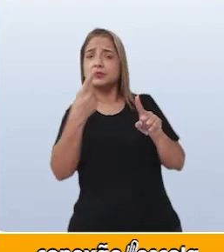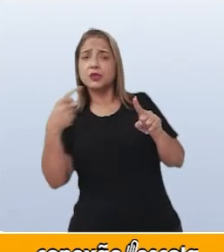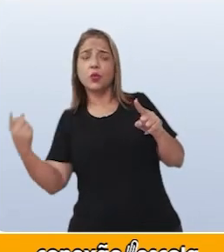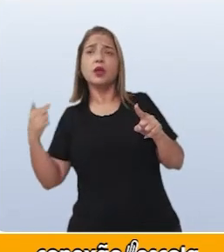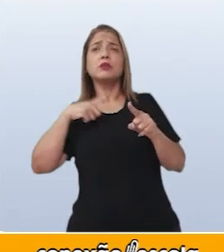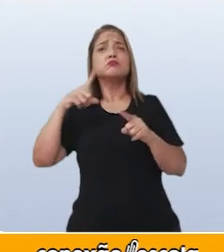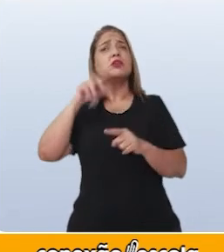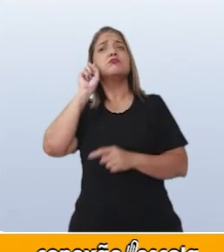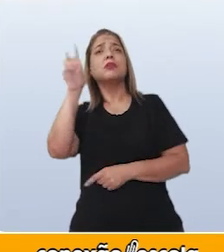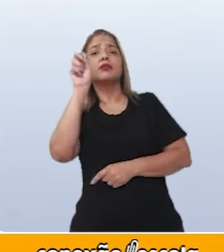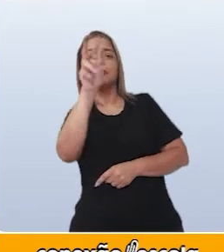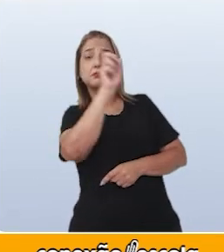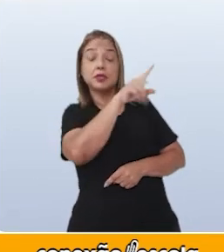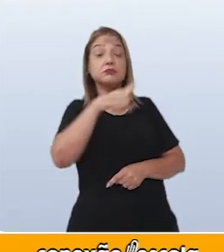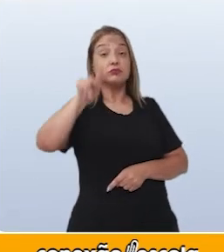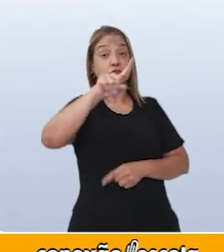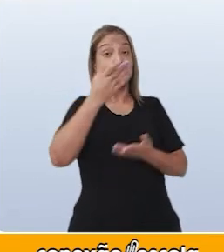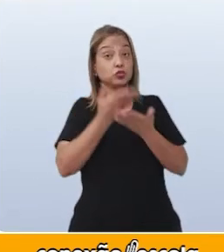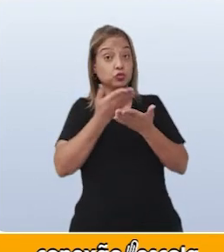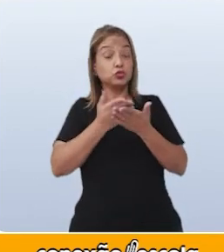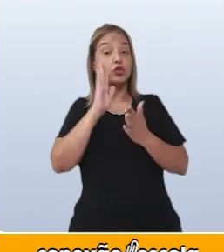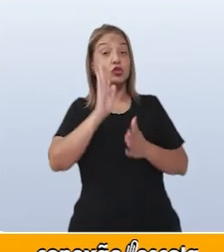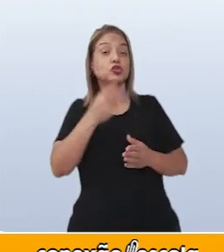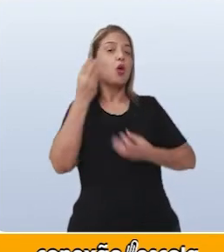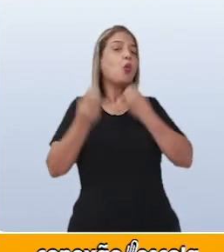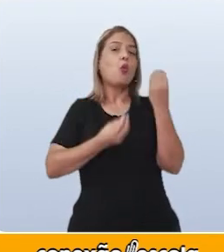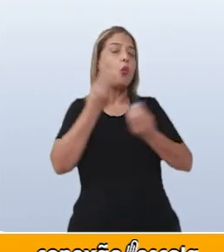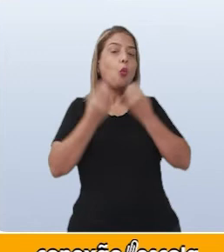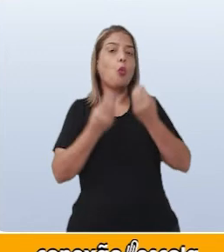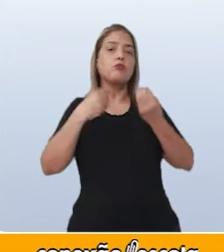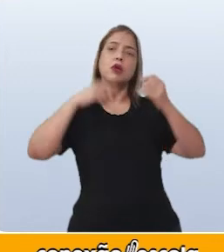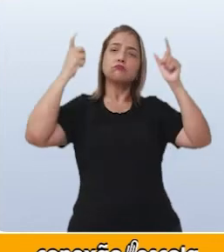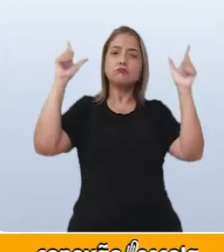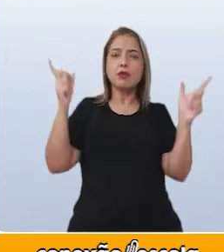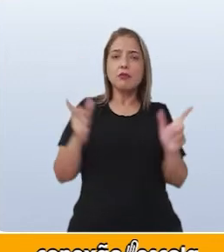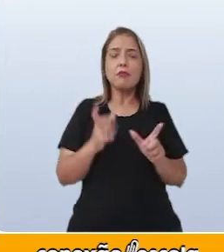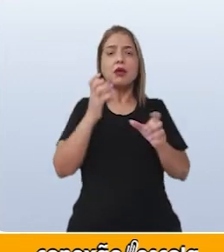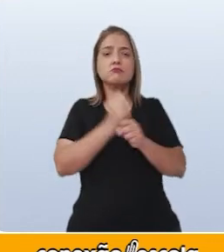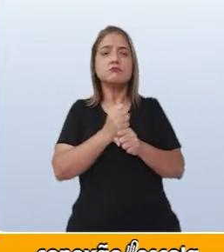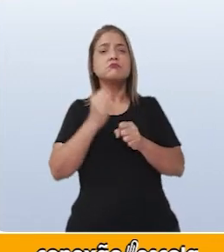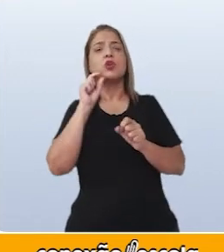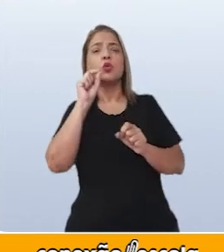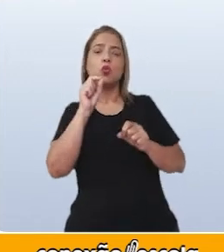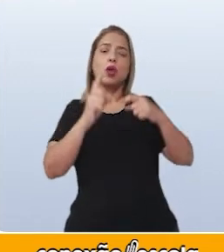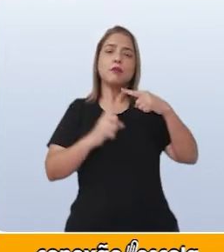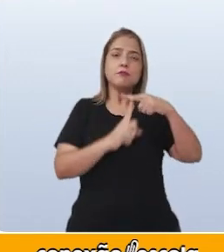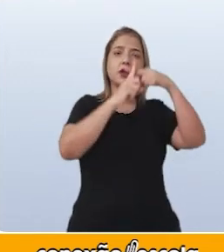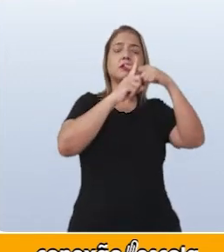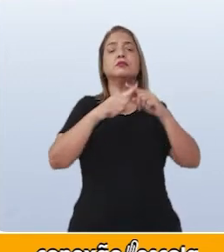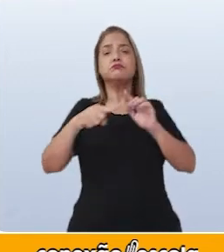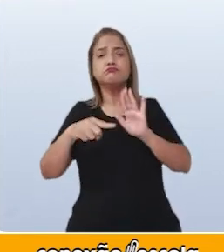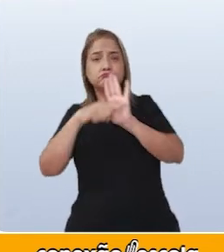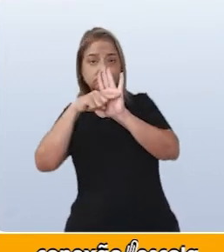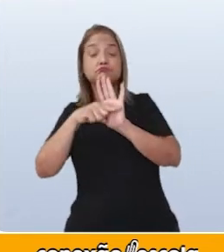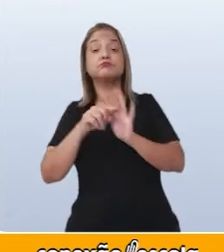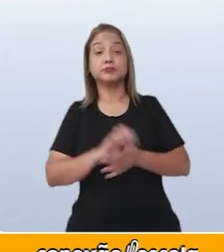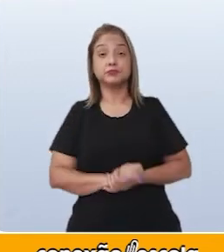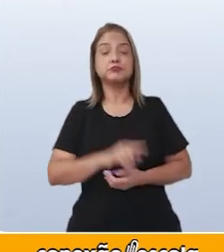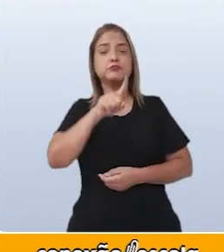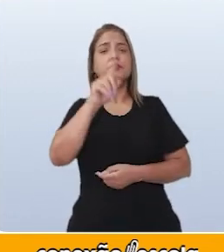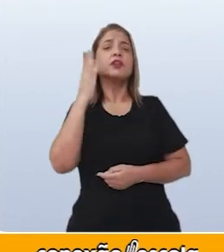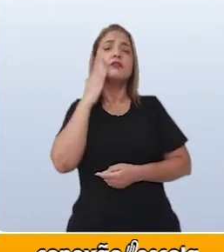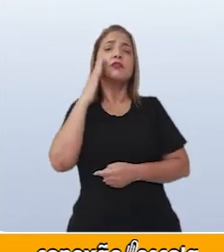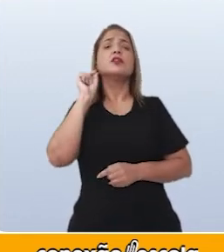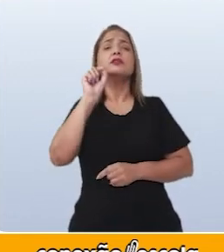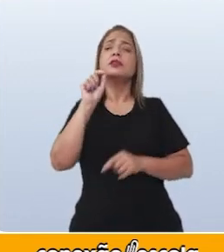estudou sobre a propriedade distributiva da multiplicação com relação à adição? Já viu que as plantas elas